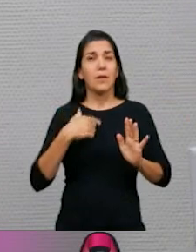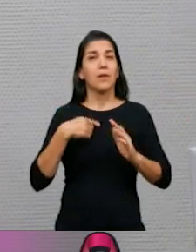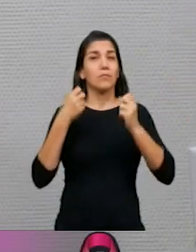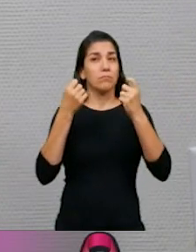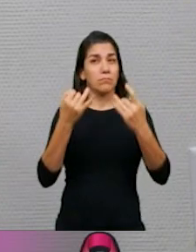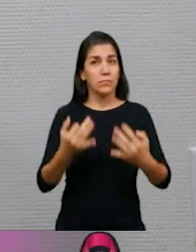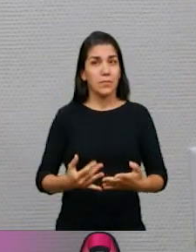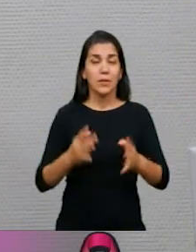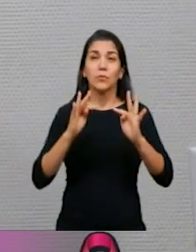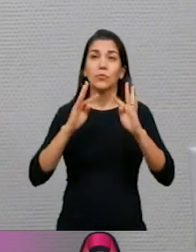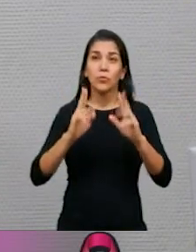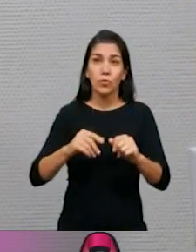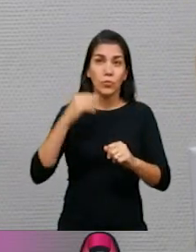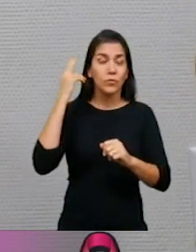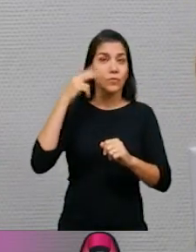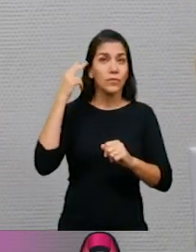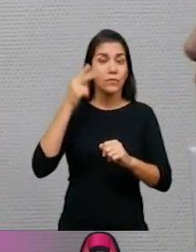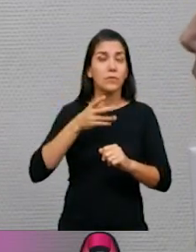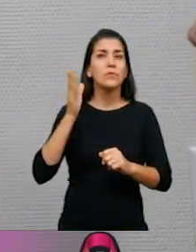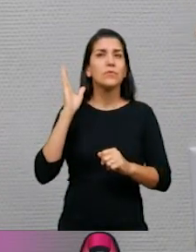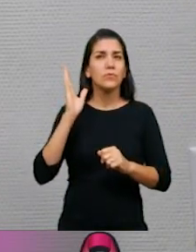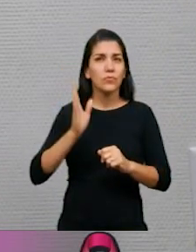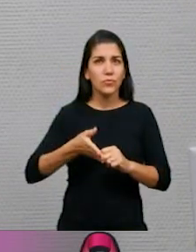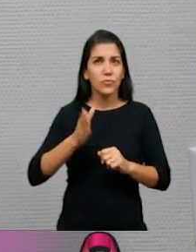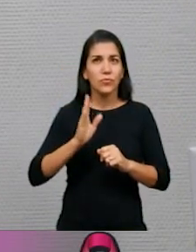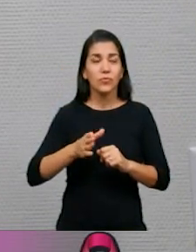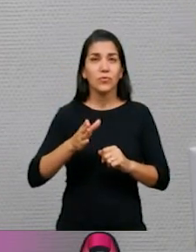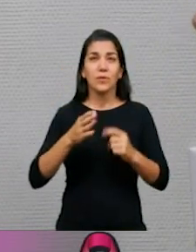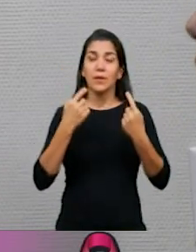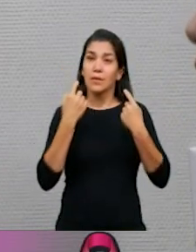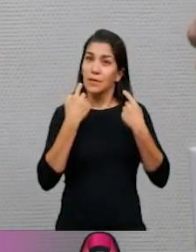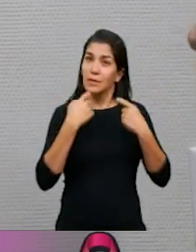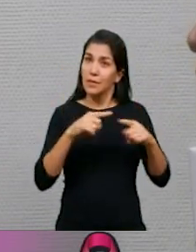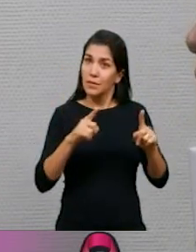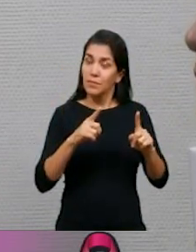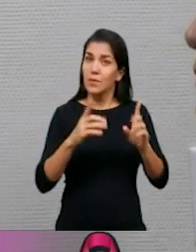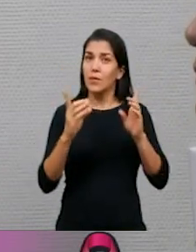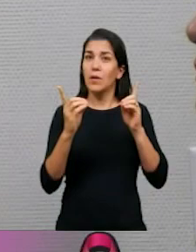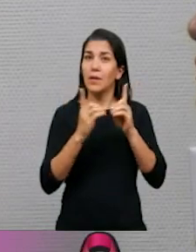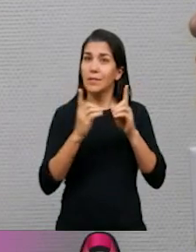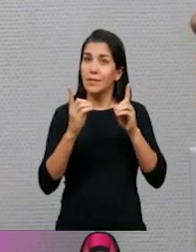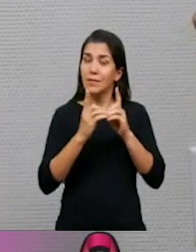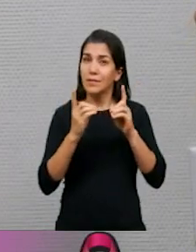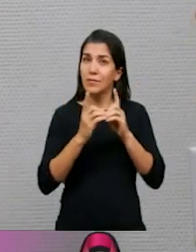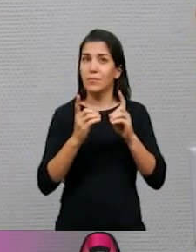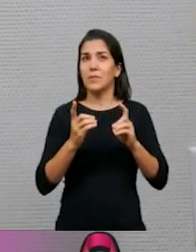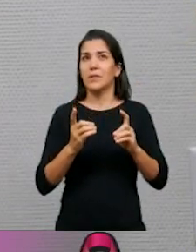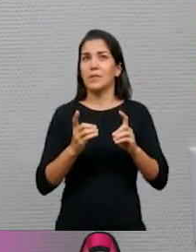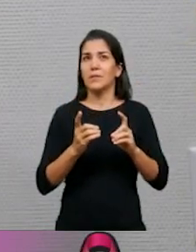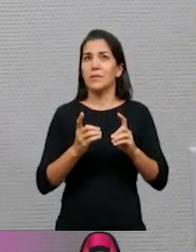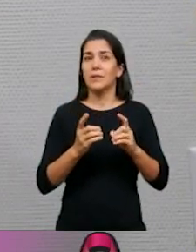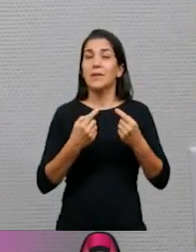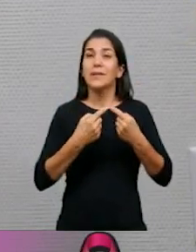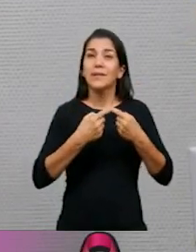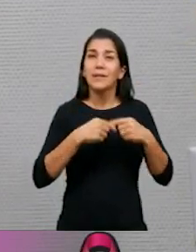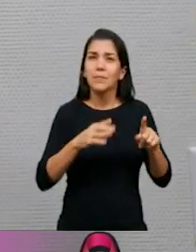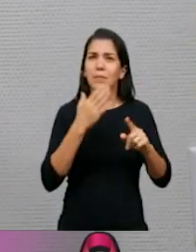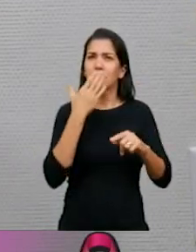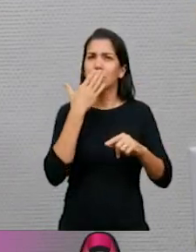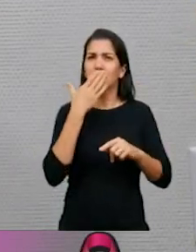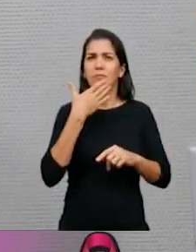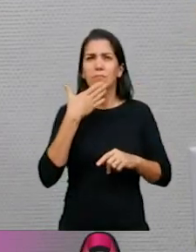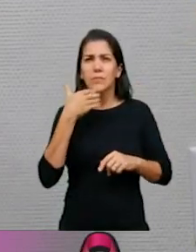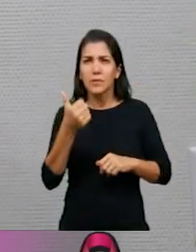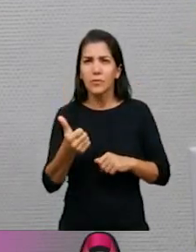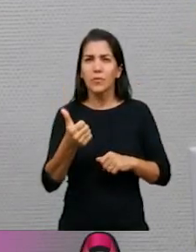qualidade de atendimento do pronto-socorro. Eu não falei que o senhor é contra o pronto-socorro. Eu falei que os vereadores já reclamaram. Reclamar, pedir melhoria,